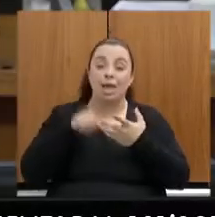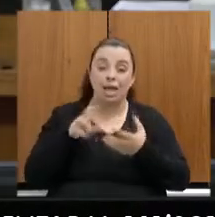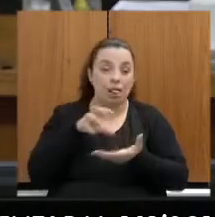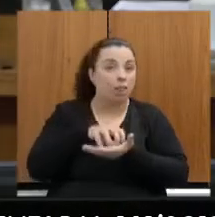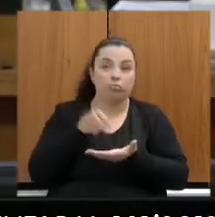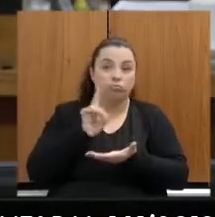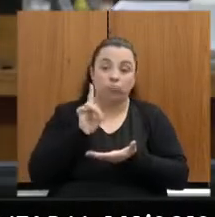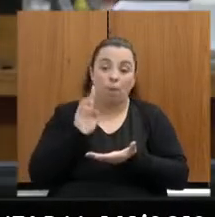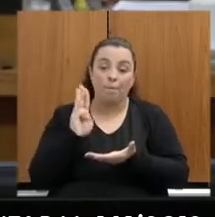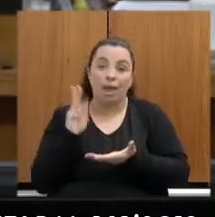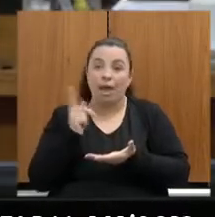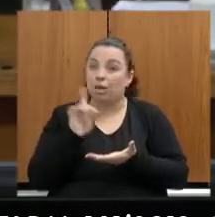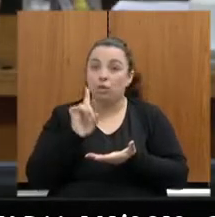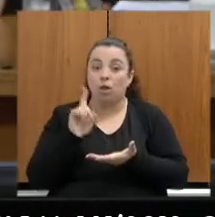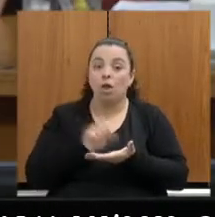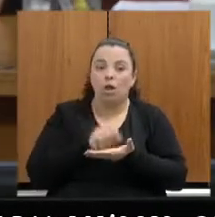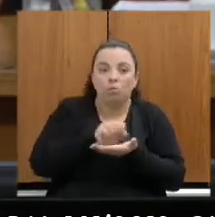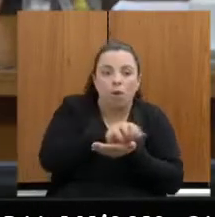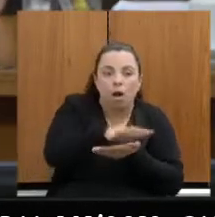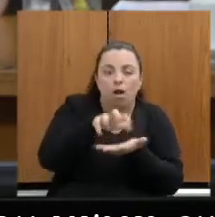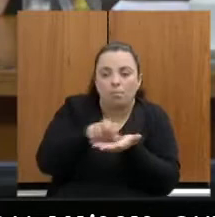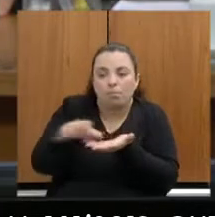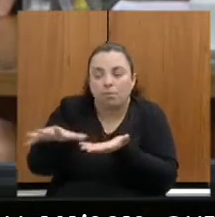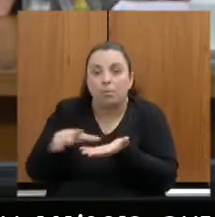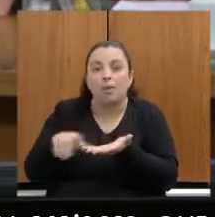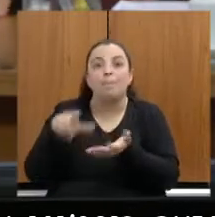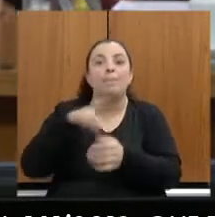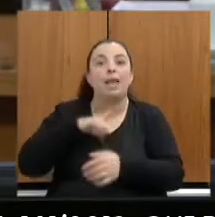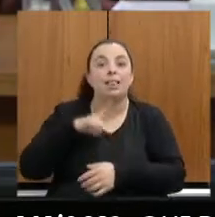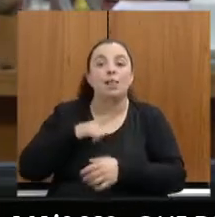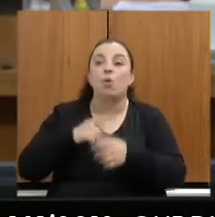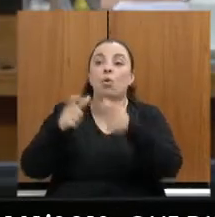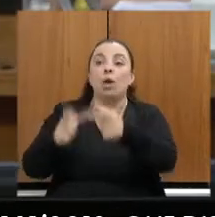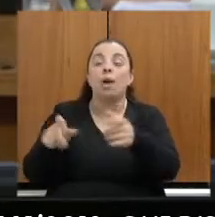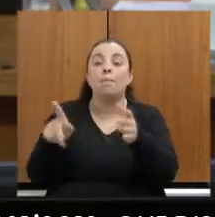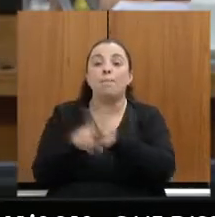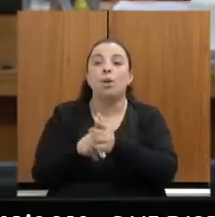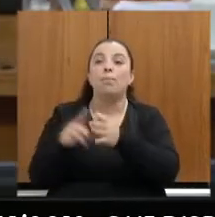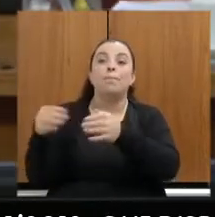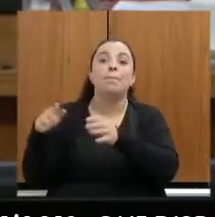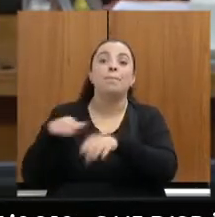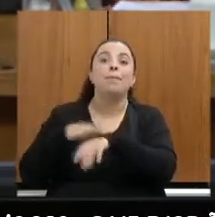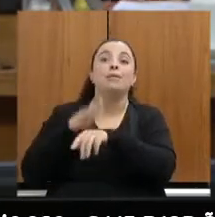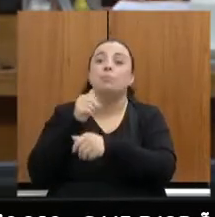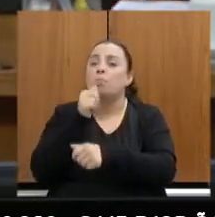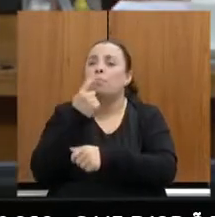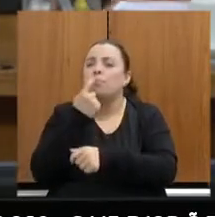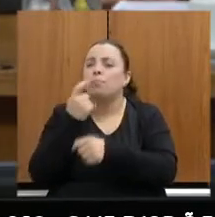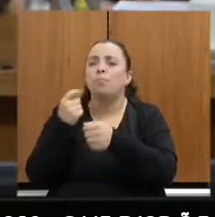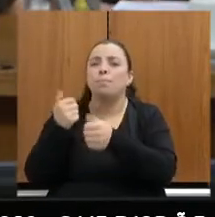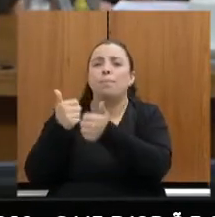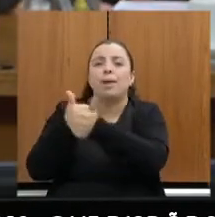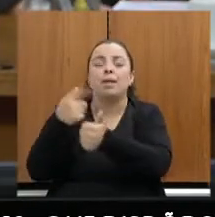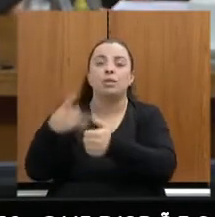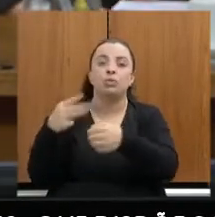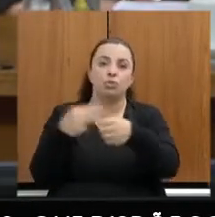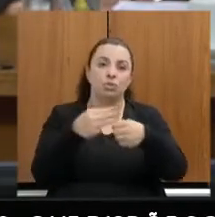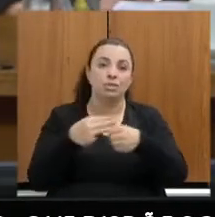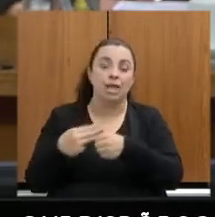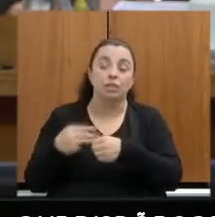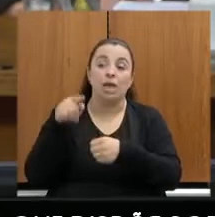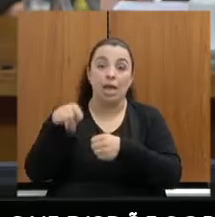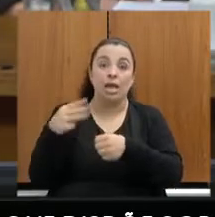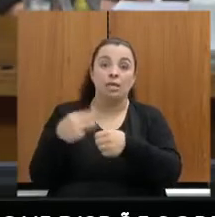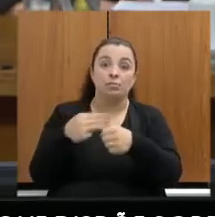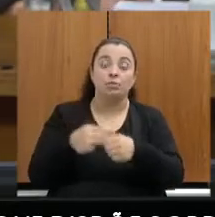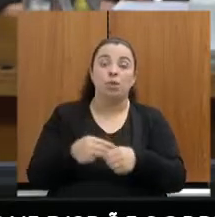municípios fazerem a construção física e o custeio também o Estado está bancando dessa forma e os municípios vão